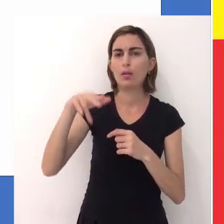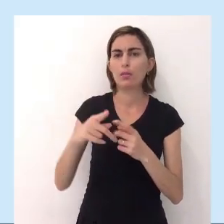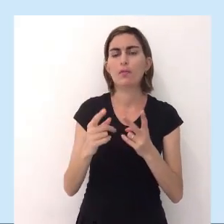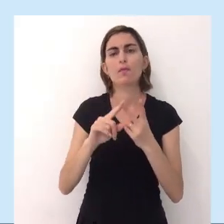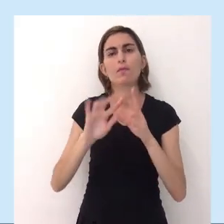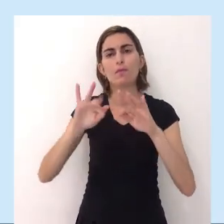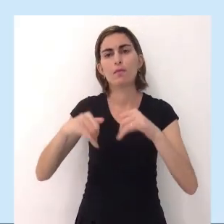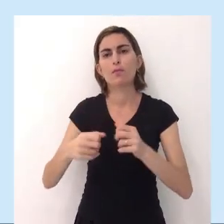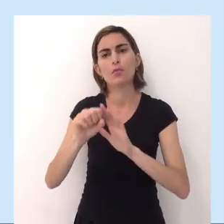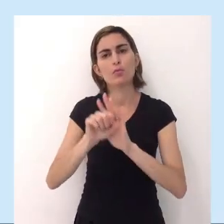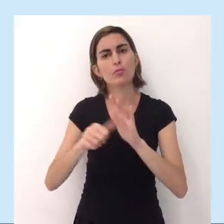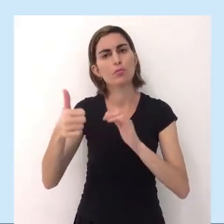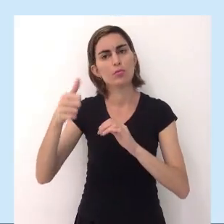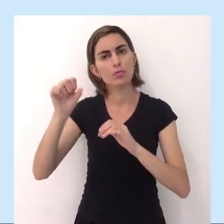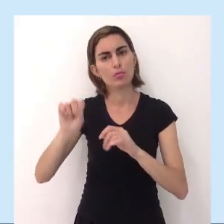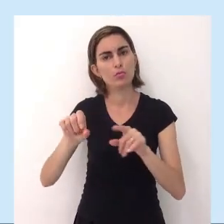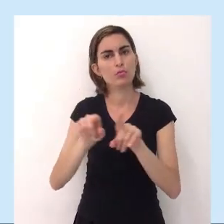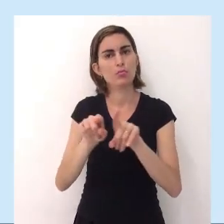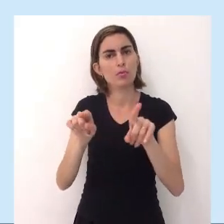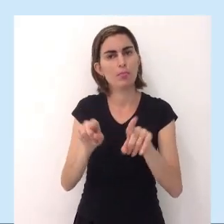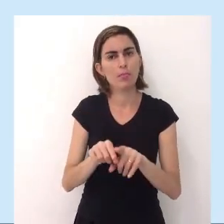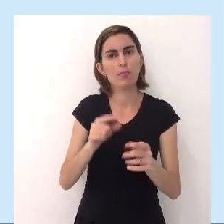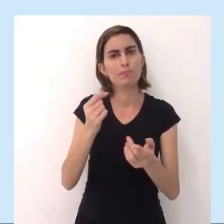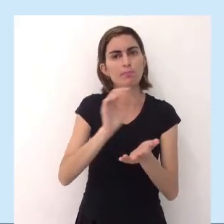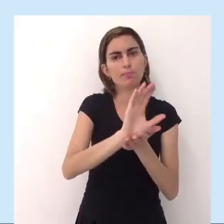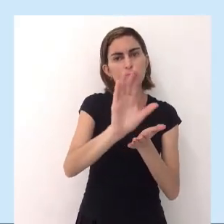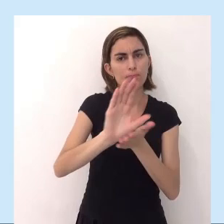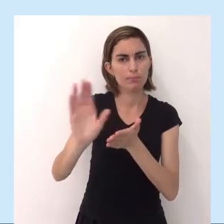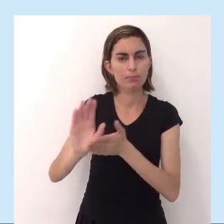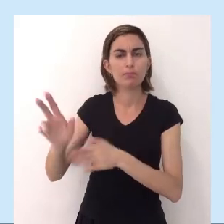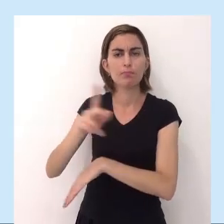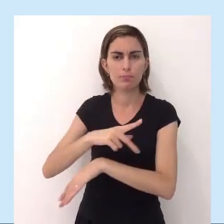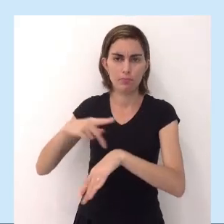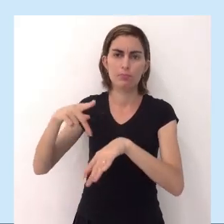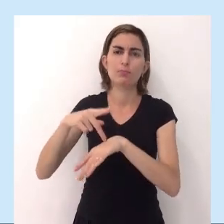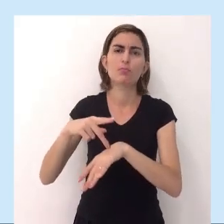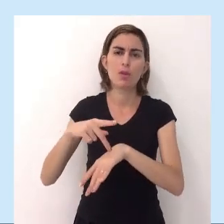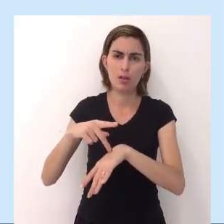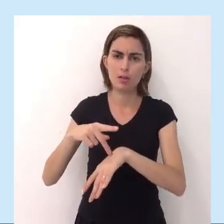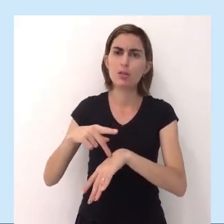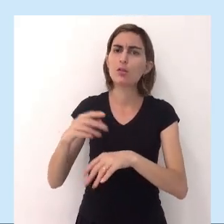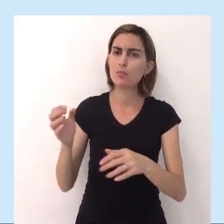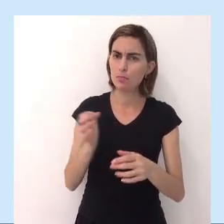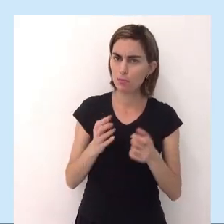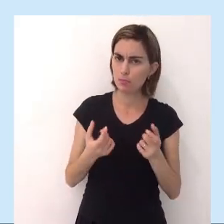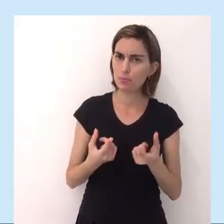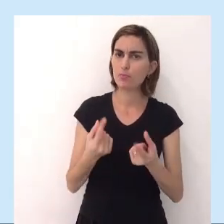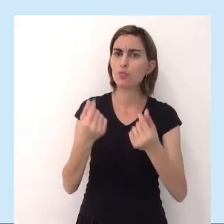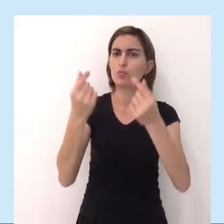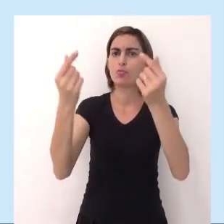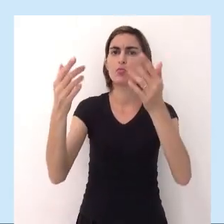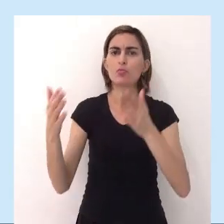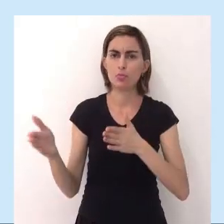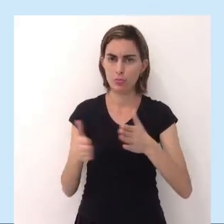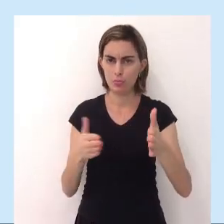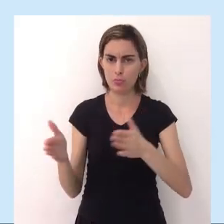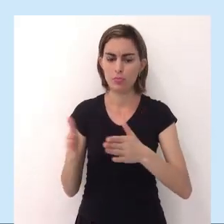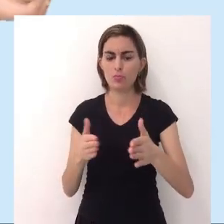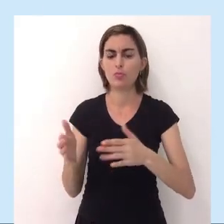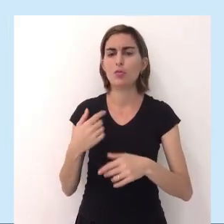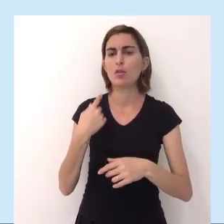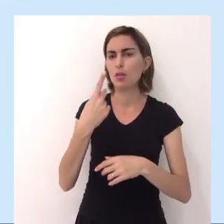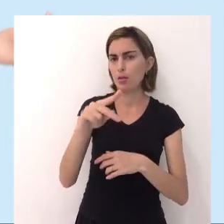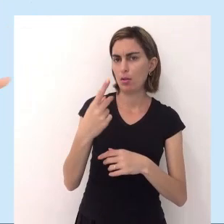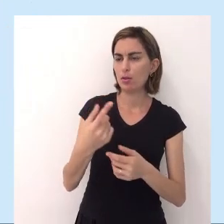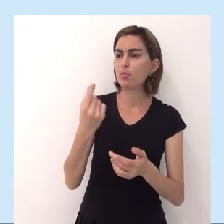tá? Também financiou muitas navegações, também foi um país extremamente rico, tá? Nesse período, e